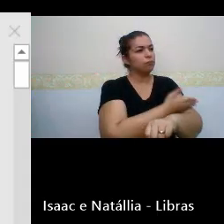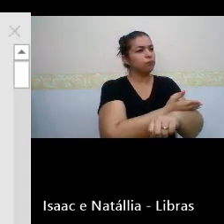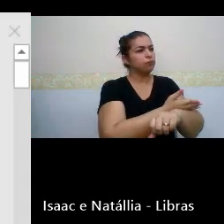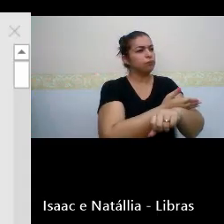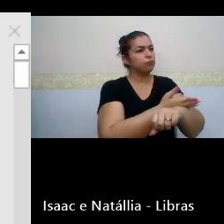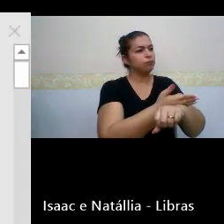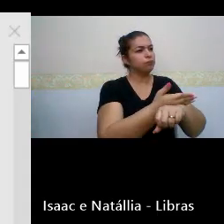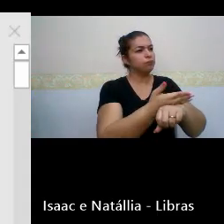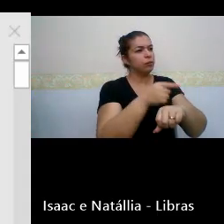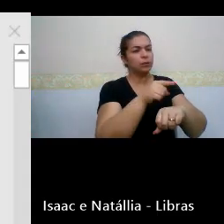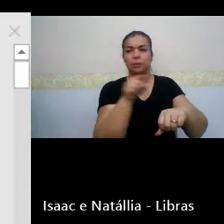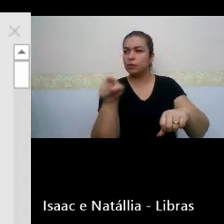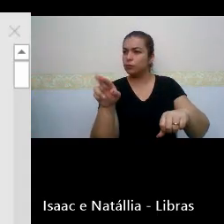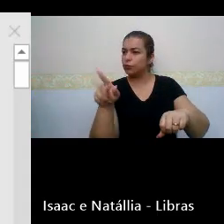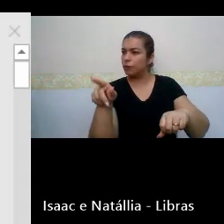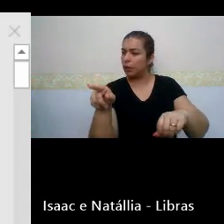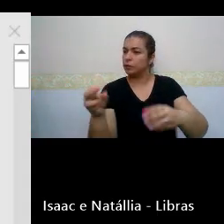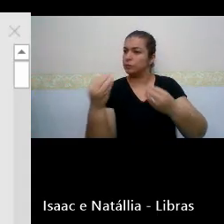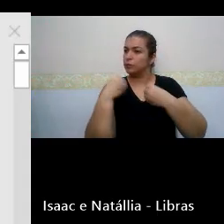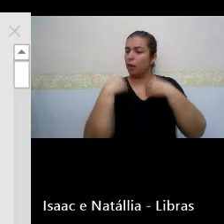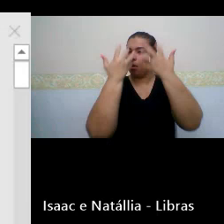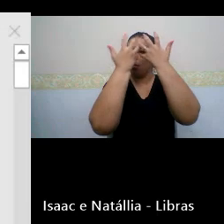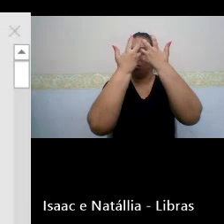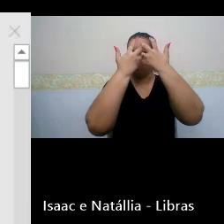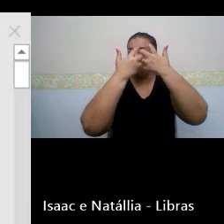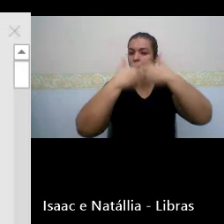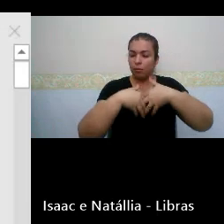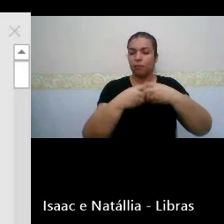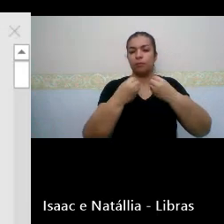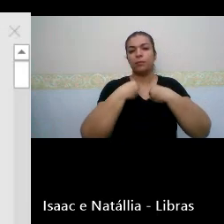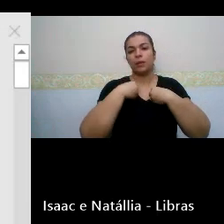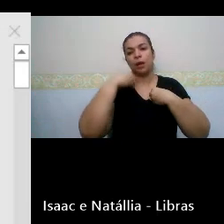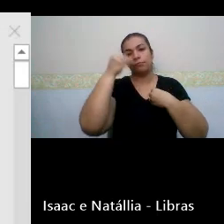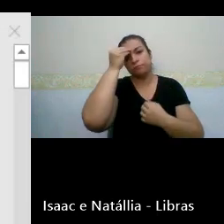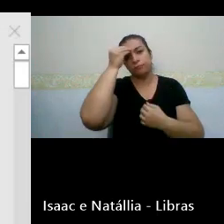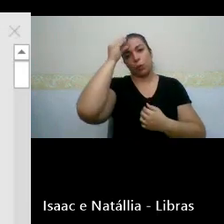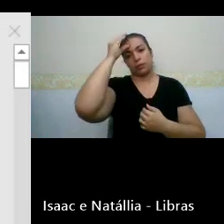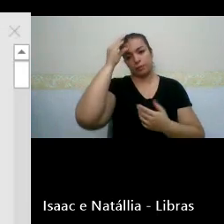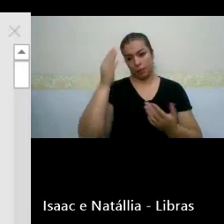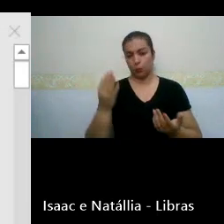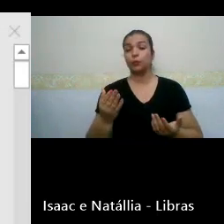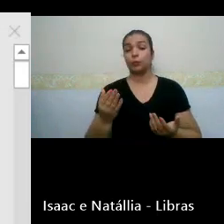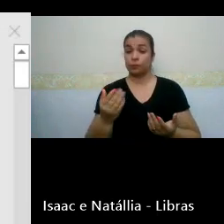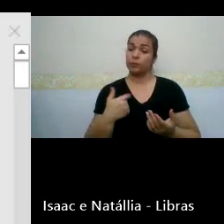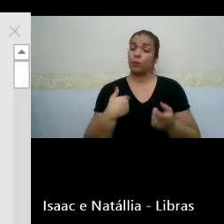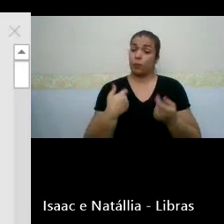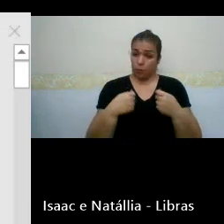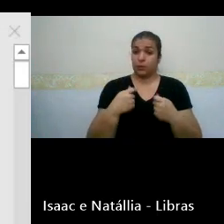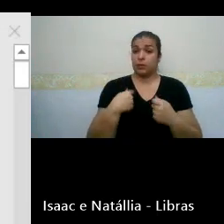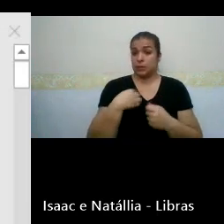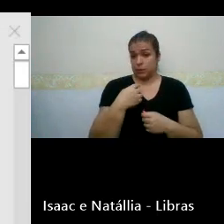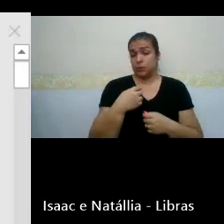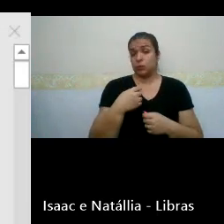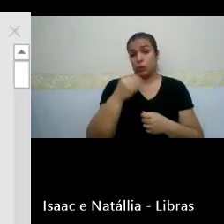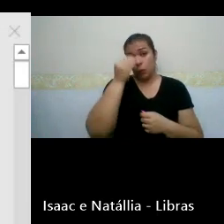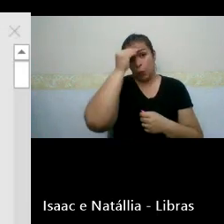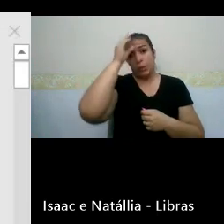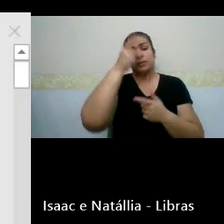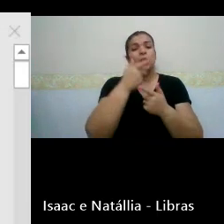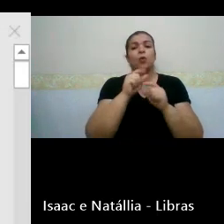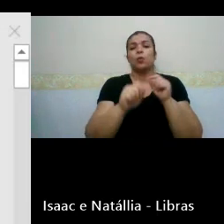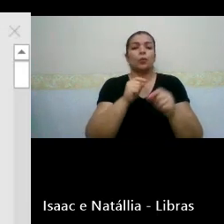mesmo objeto me traz conhecimento. Então, eu preciso conhecer aquilo que ainda desconheço, e com isso